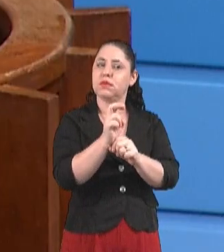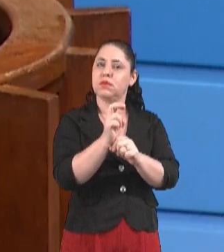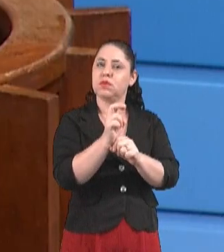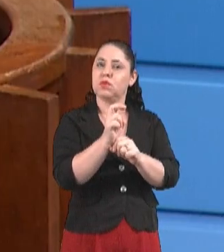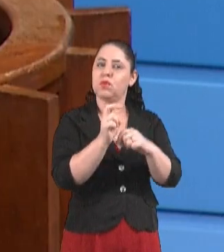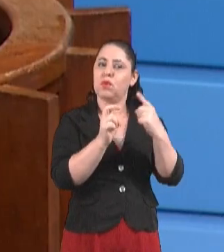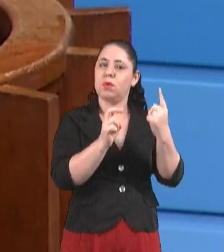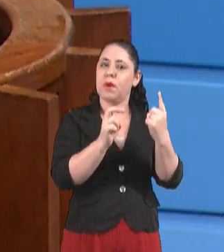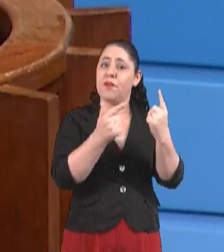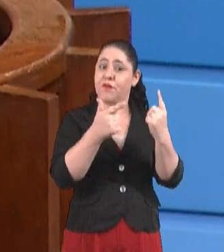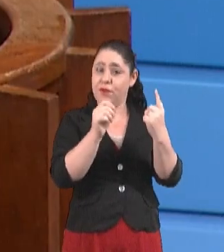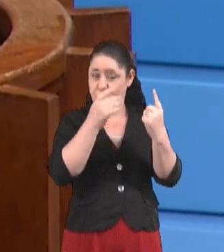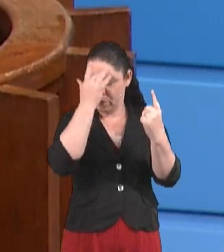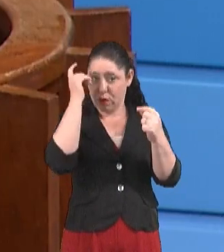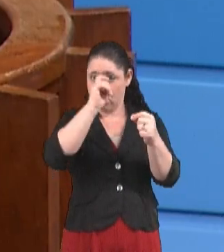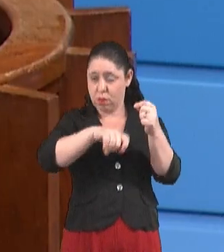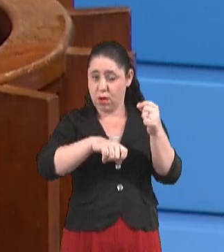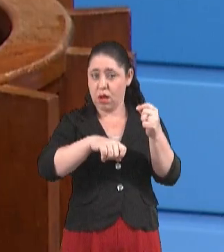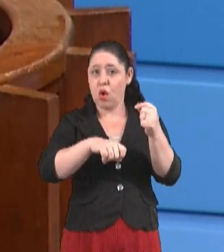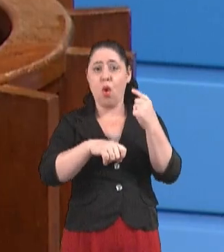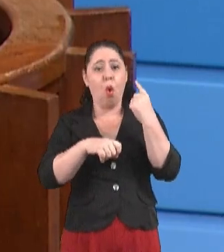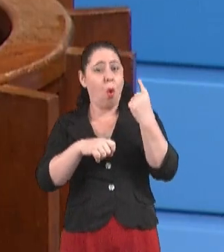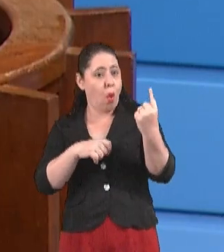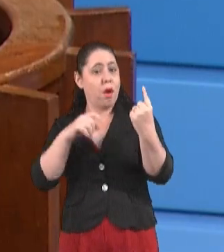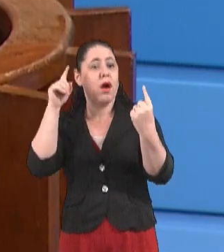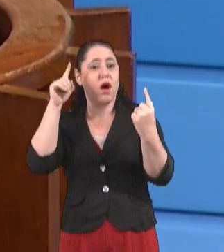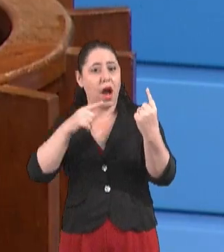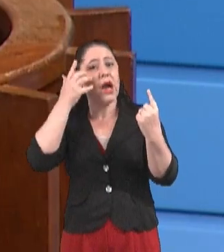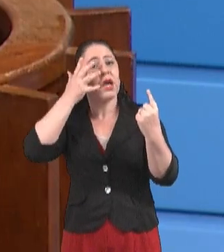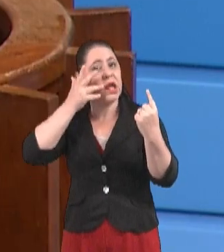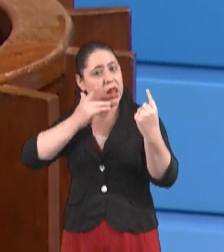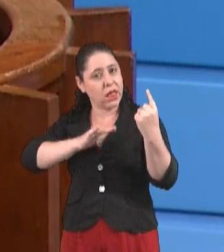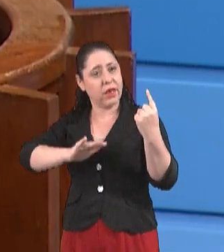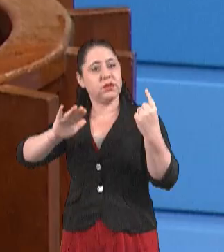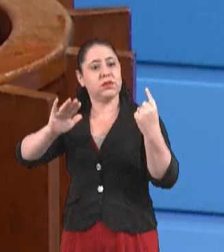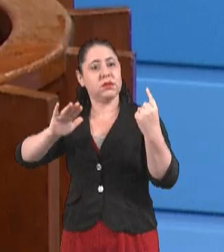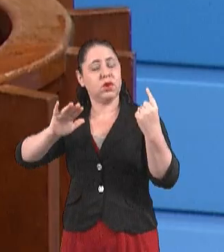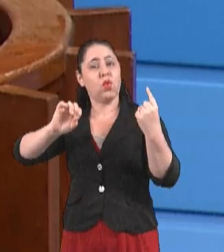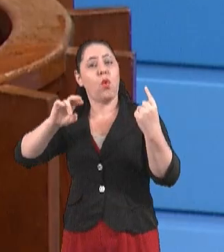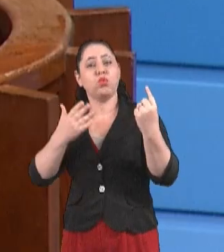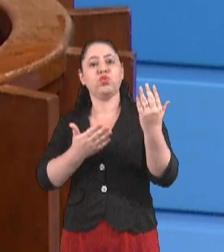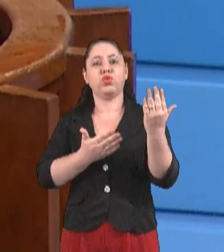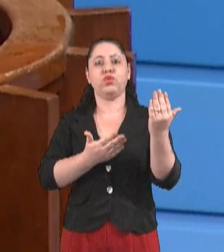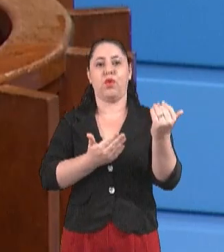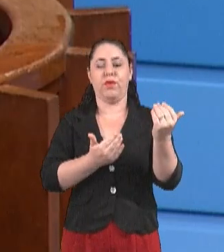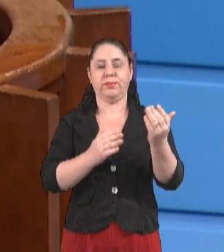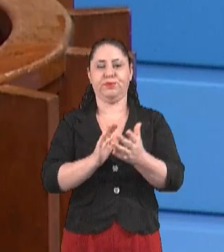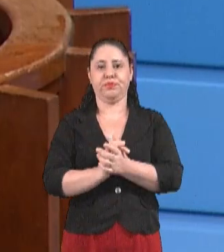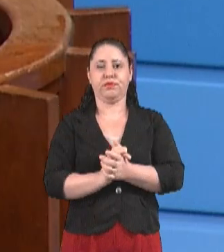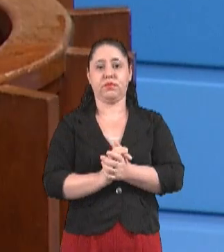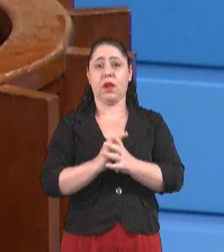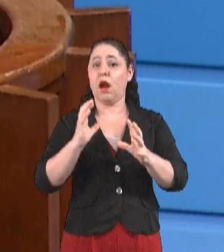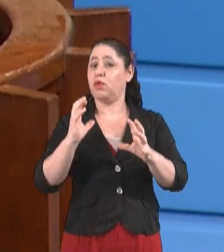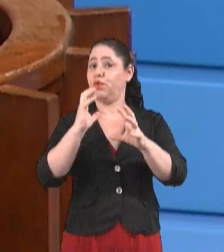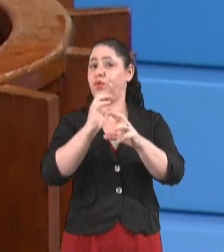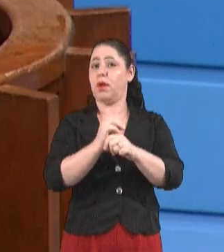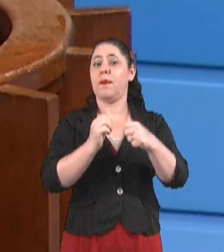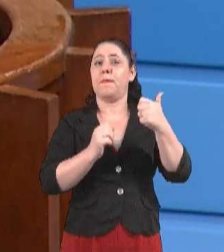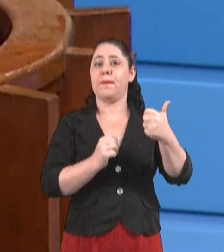em cada vítima de estupro em Mato Grosso do Sul são crianças ou adolescentes. Do total